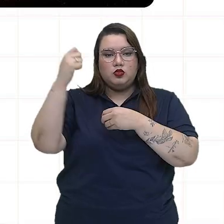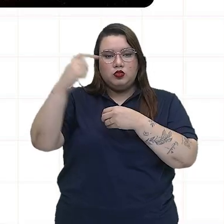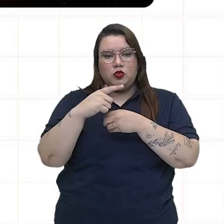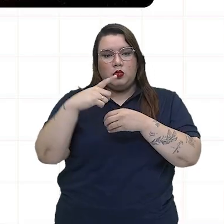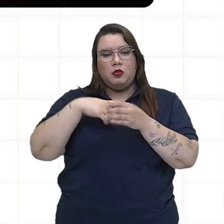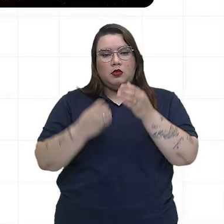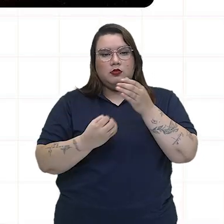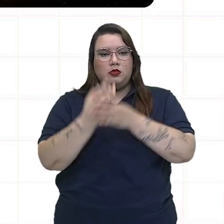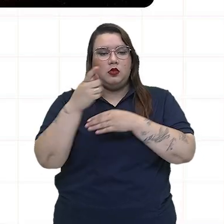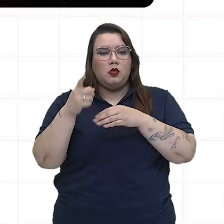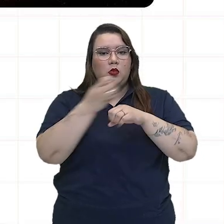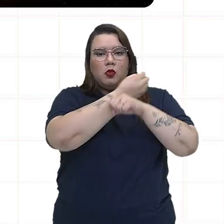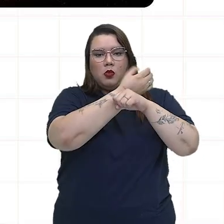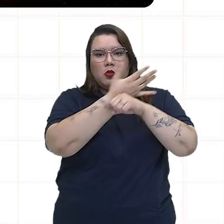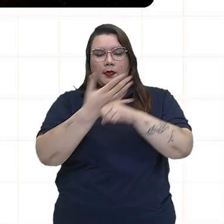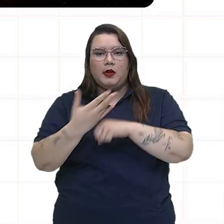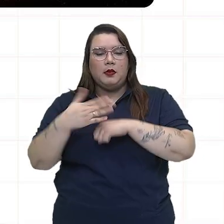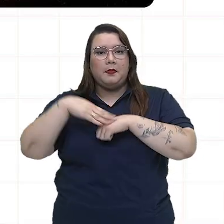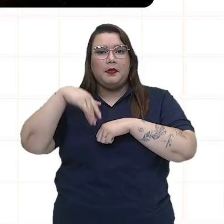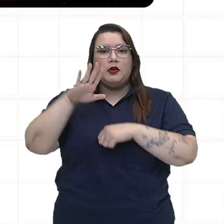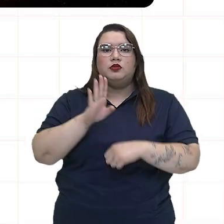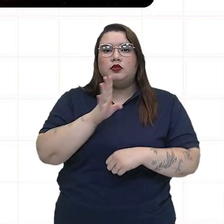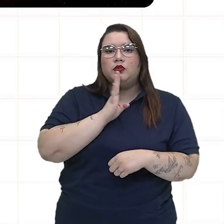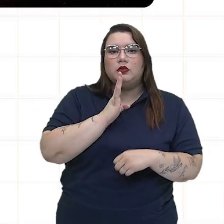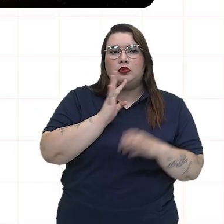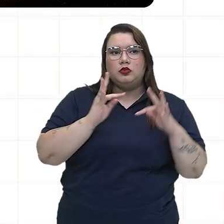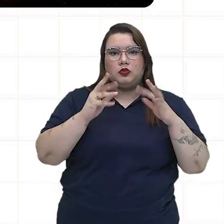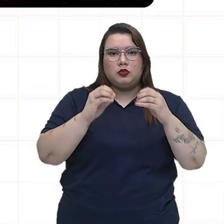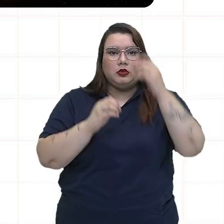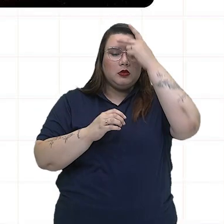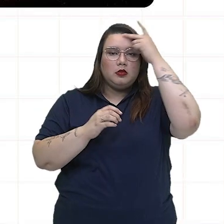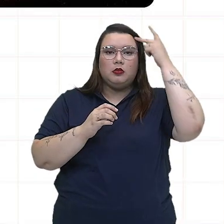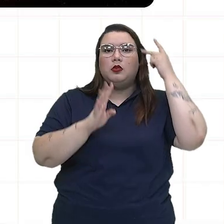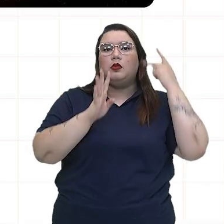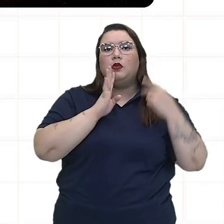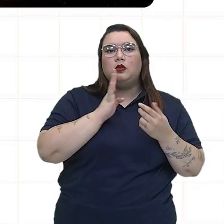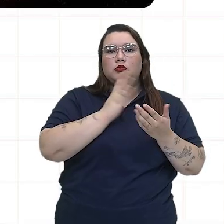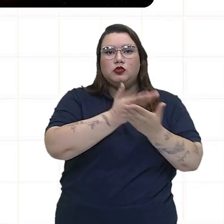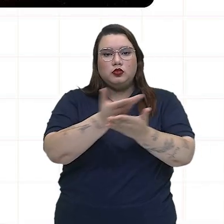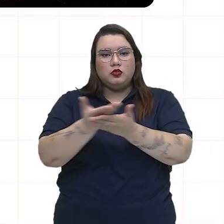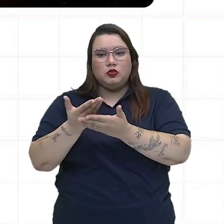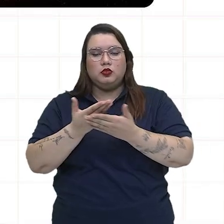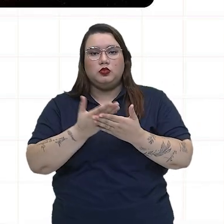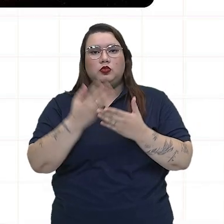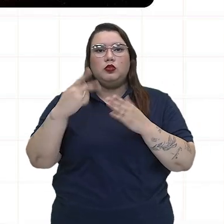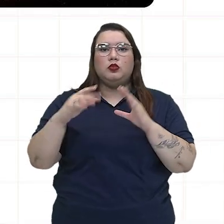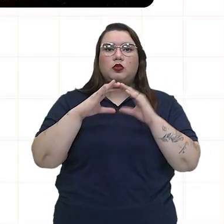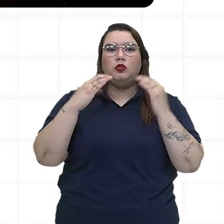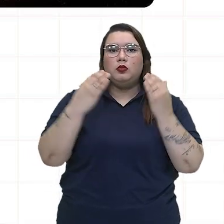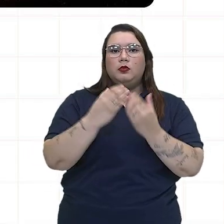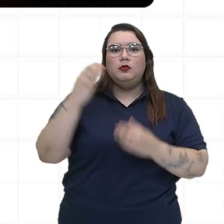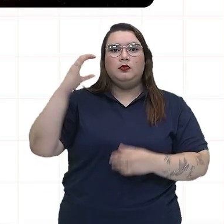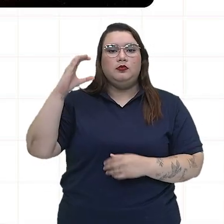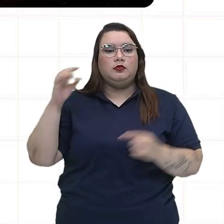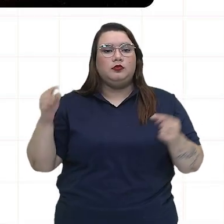cometa mais famoso, né, que nós conhecemos muito, que é objeto de estudo da comunidade científica, é o